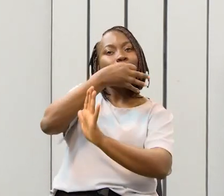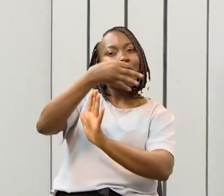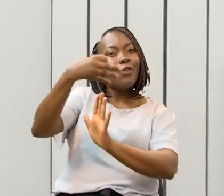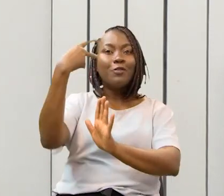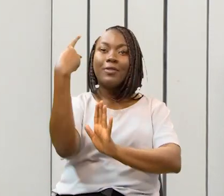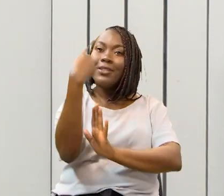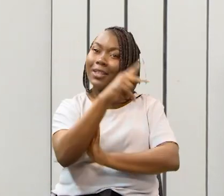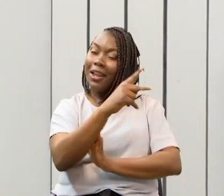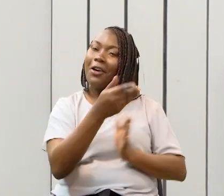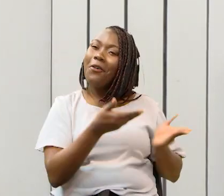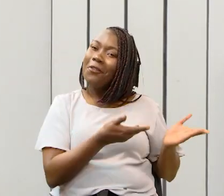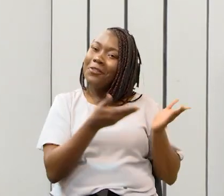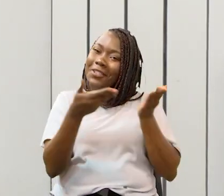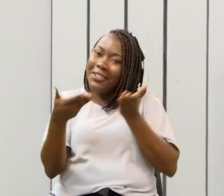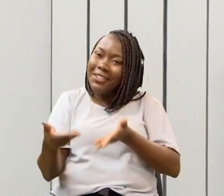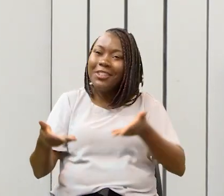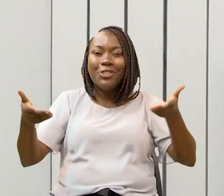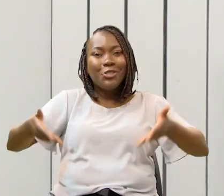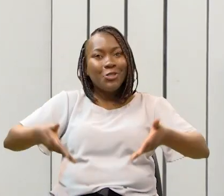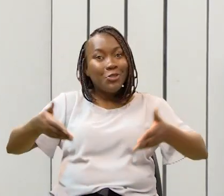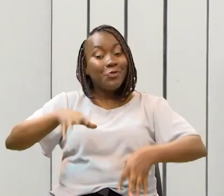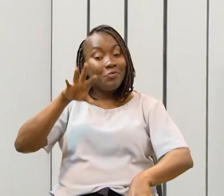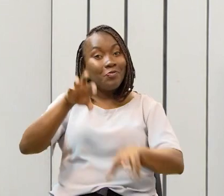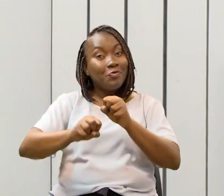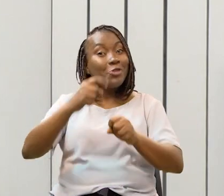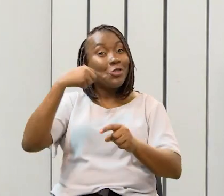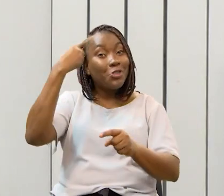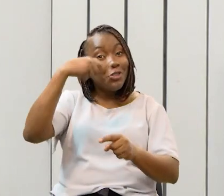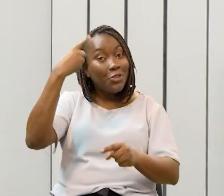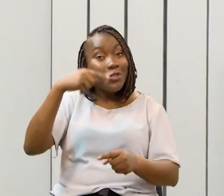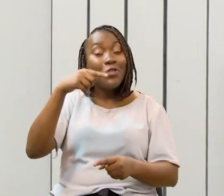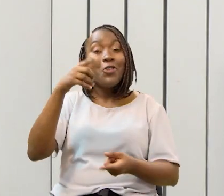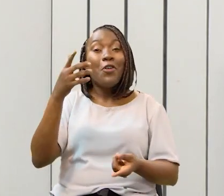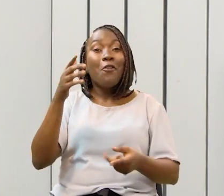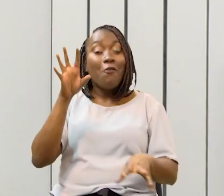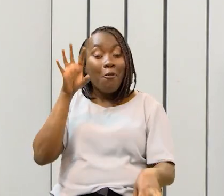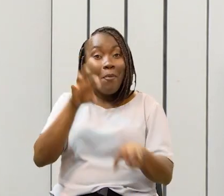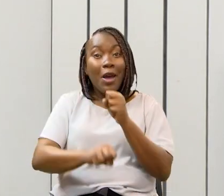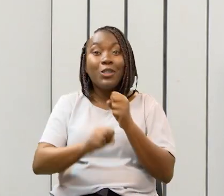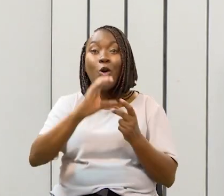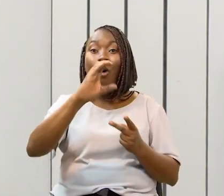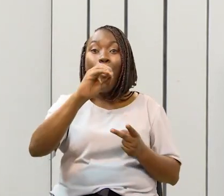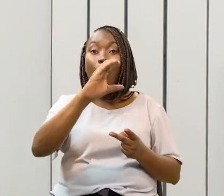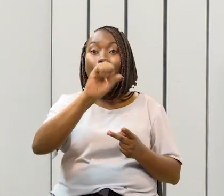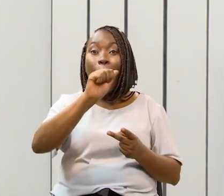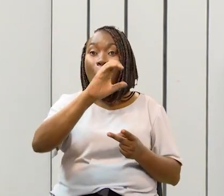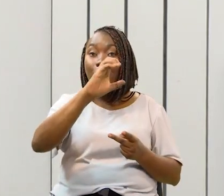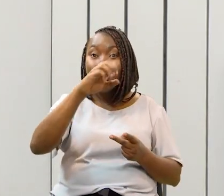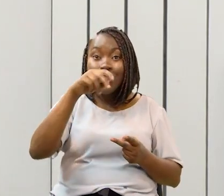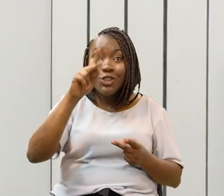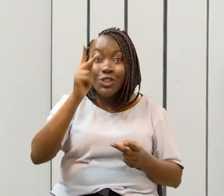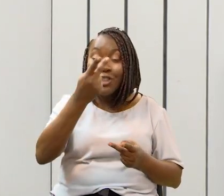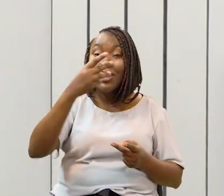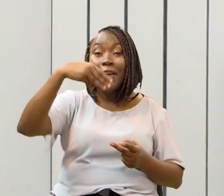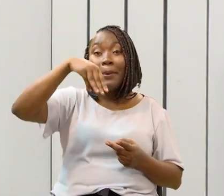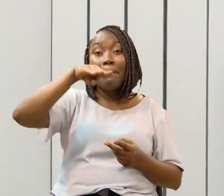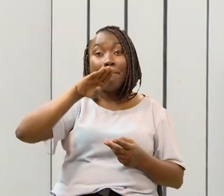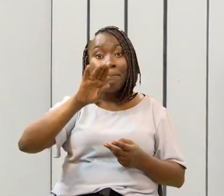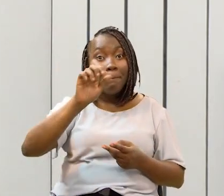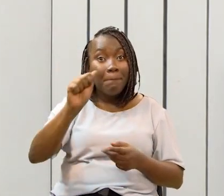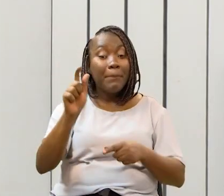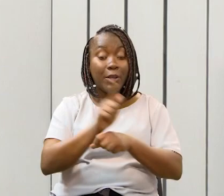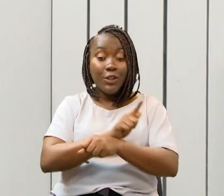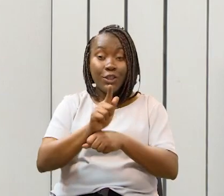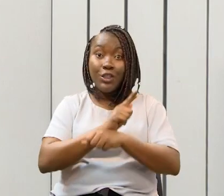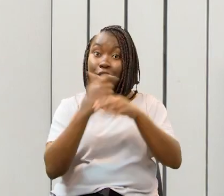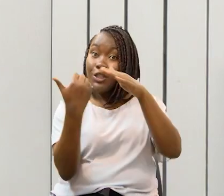nossa convidada de hoje. Ela é graduada em Direito, tem formação em coach, MBA em consultoria e gestão empresarial e